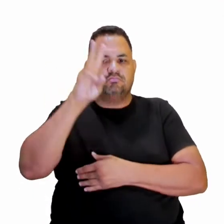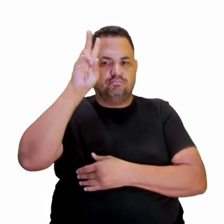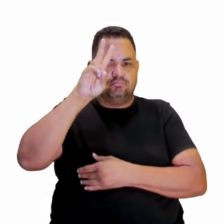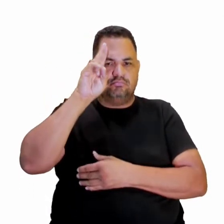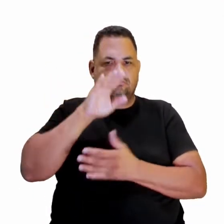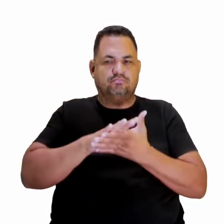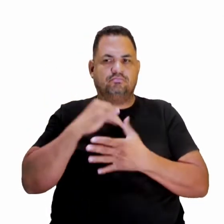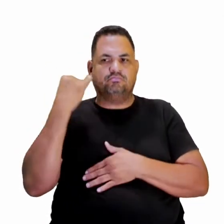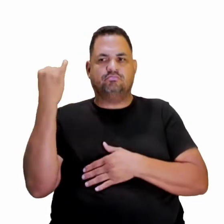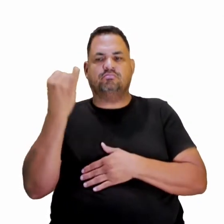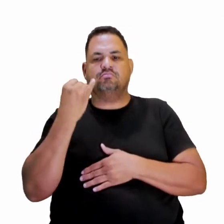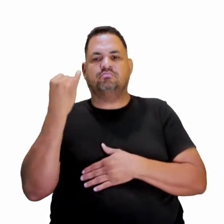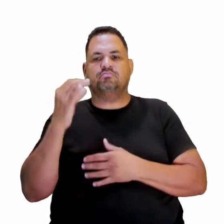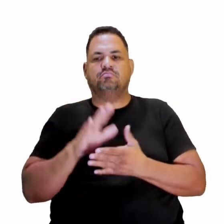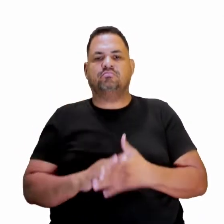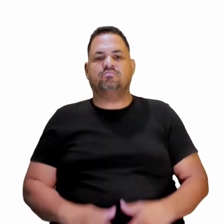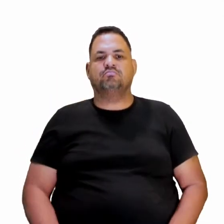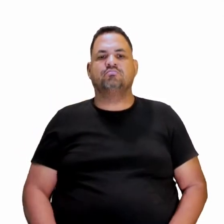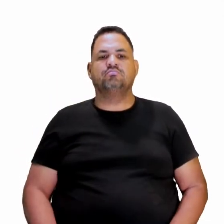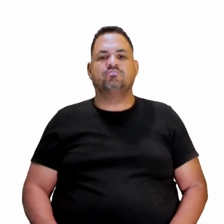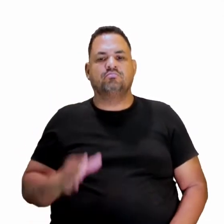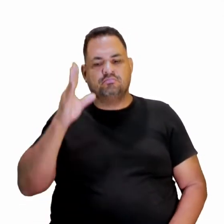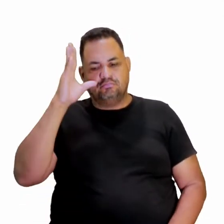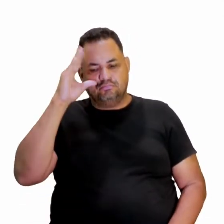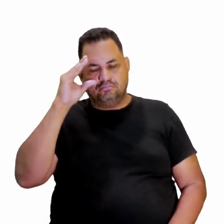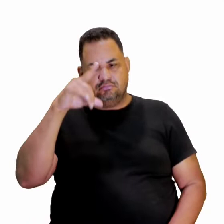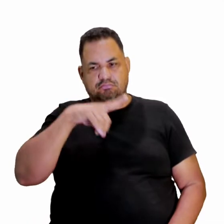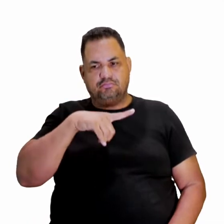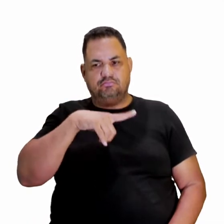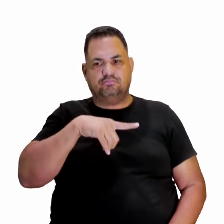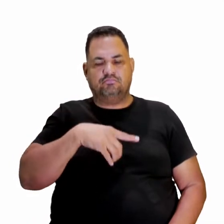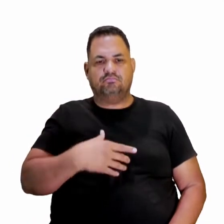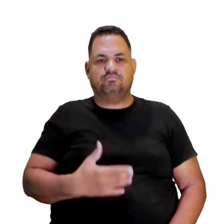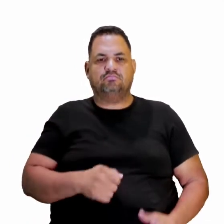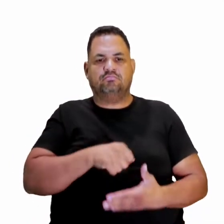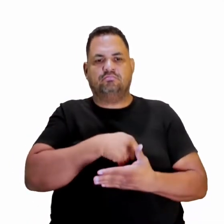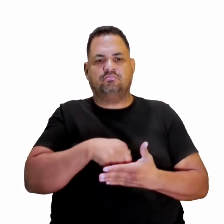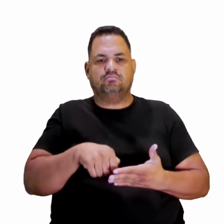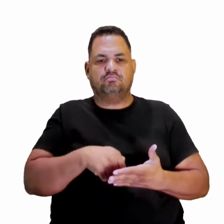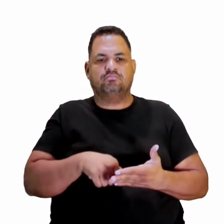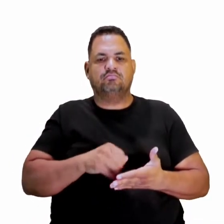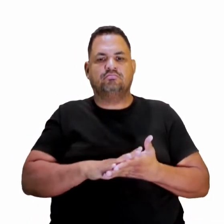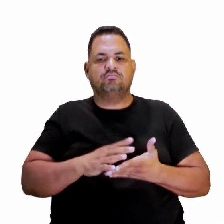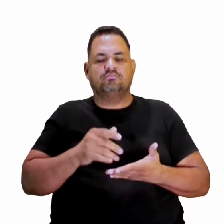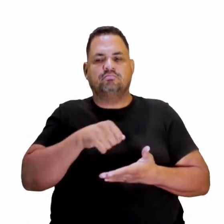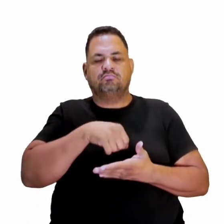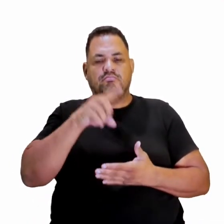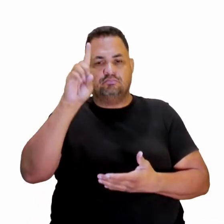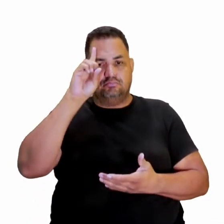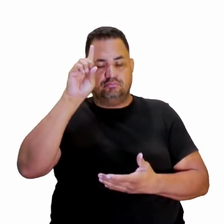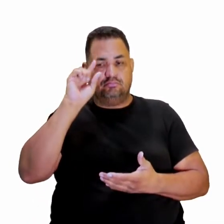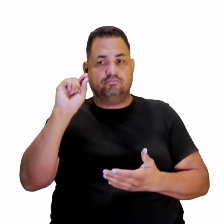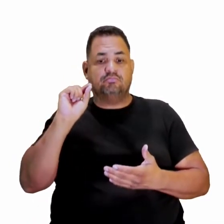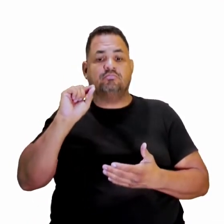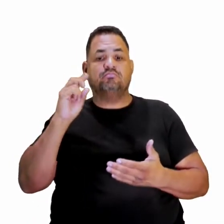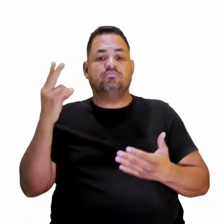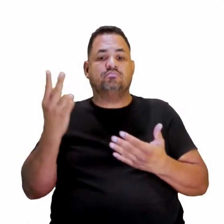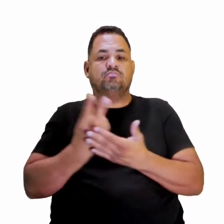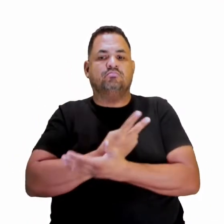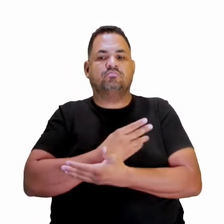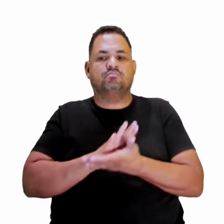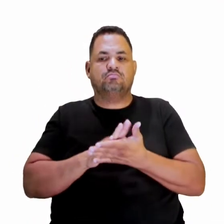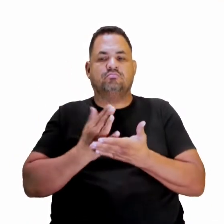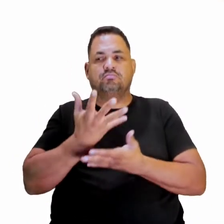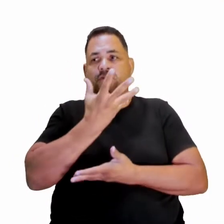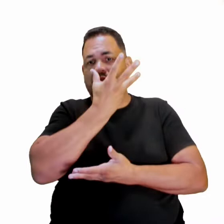coisas importantes. É até interessante a gente ter um diário, eu falo isso, mas eu não tenho, pra gente escrever as coisas que aconteceram com a gente, porque a